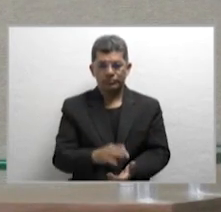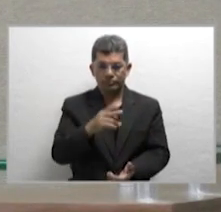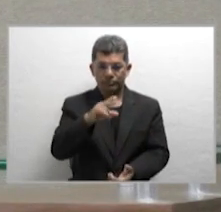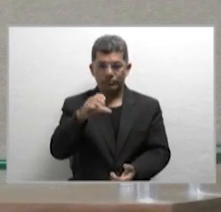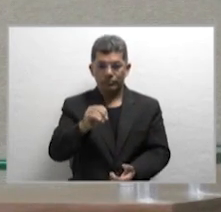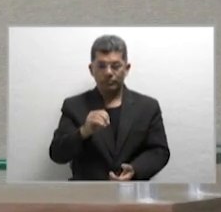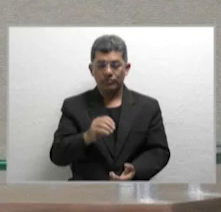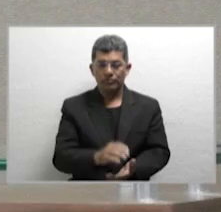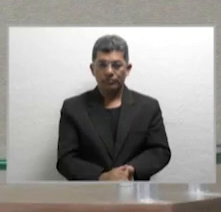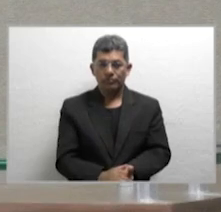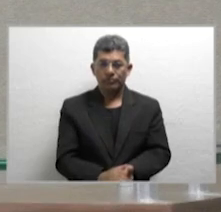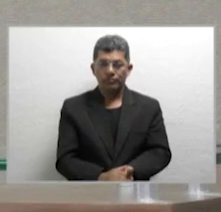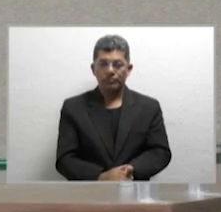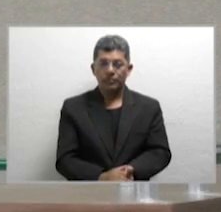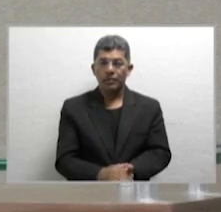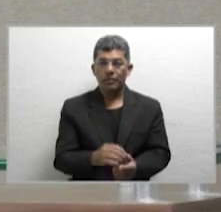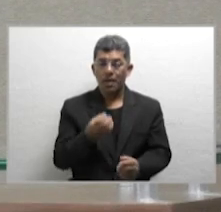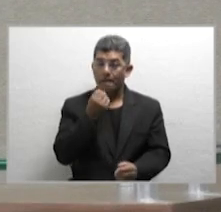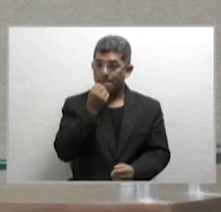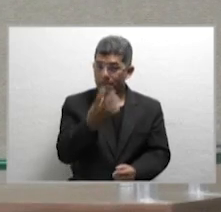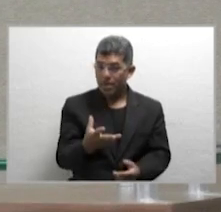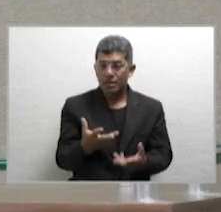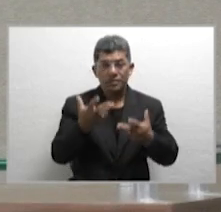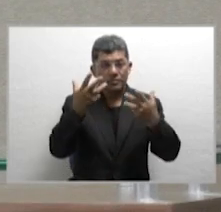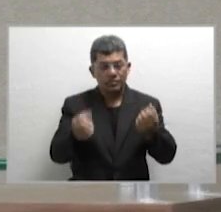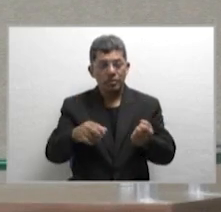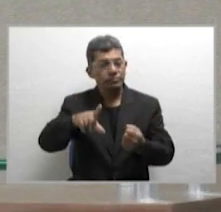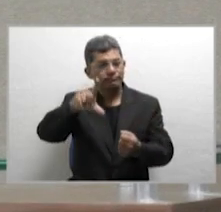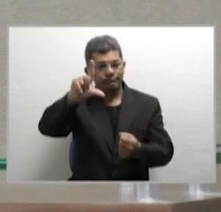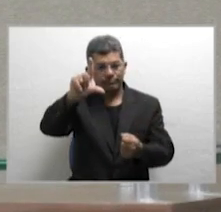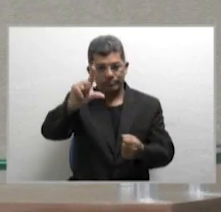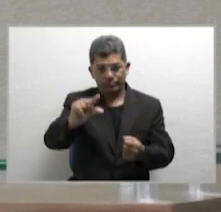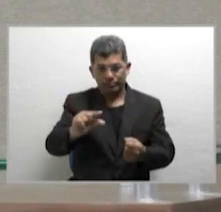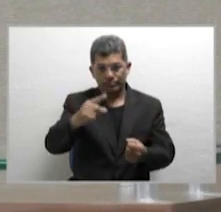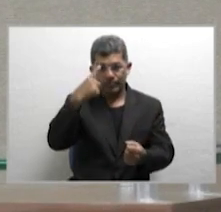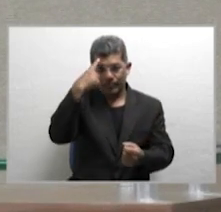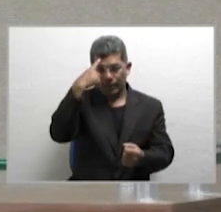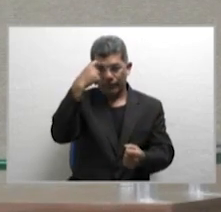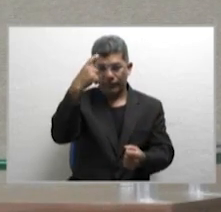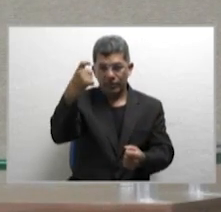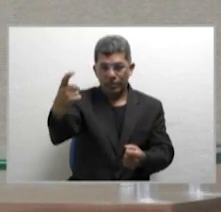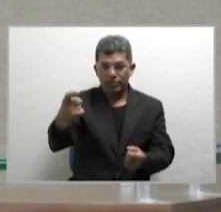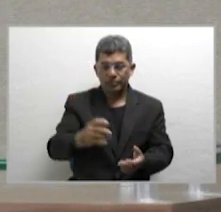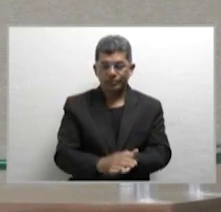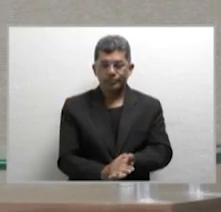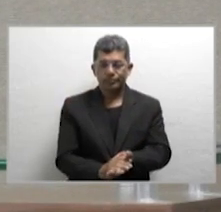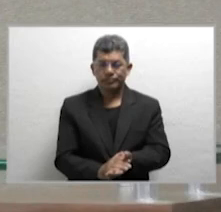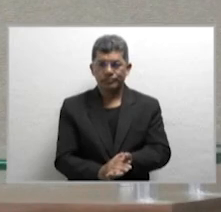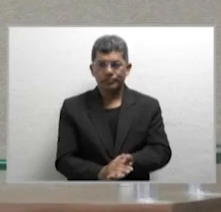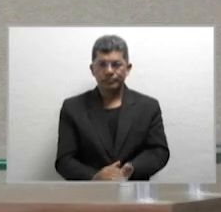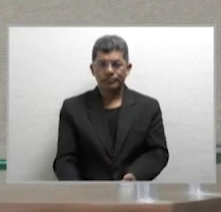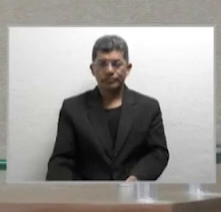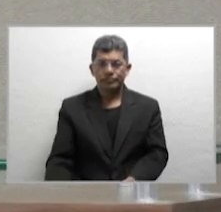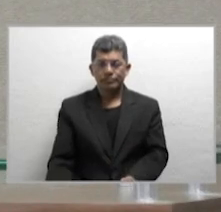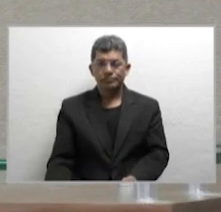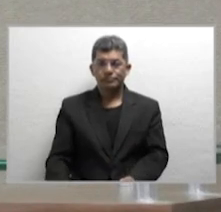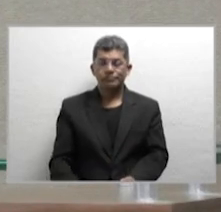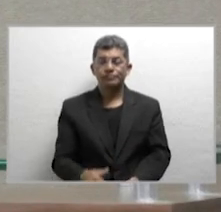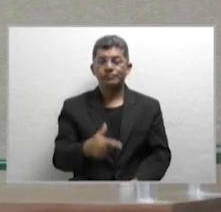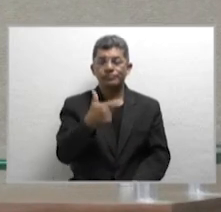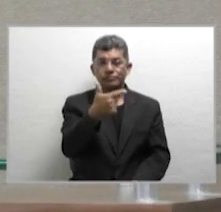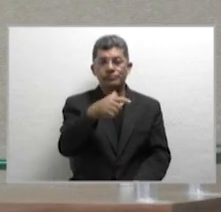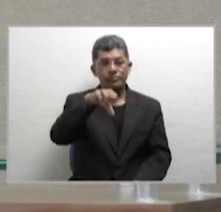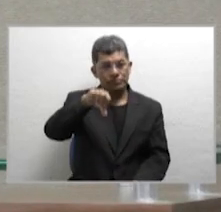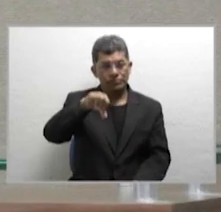bem atendidos e com redução da violência. Ou seja, dos 29,